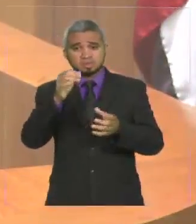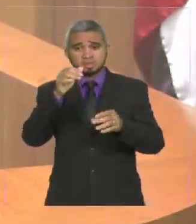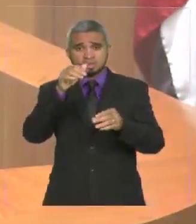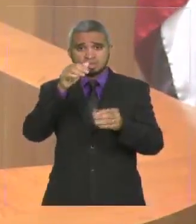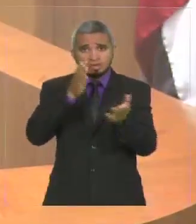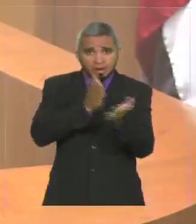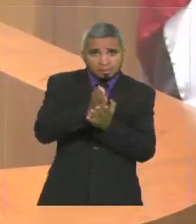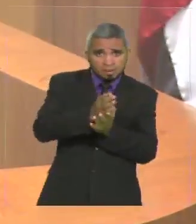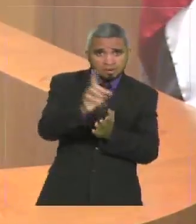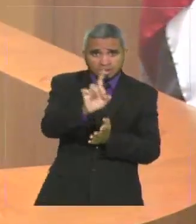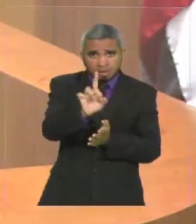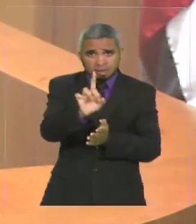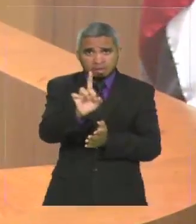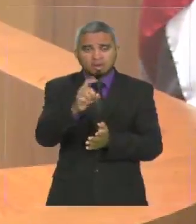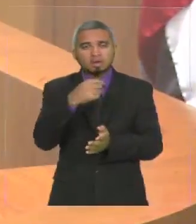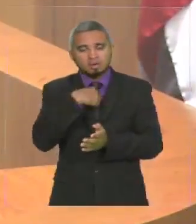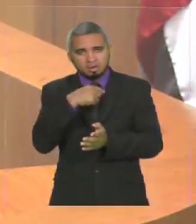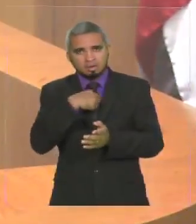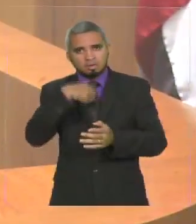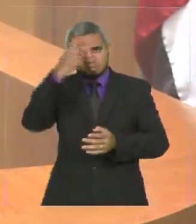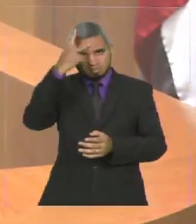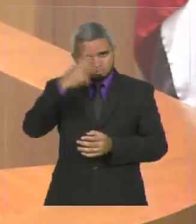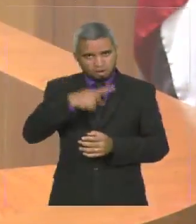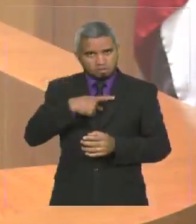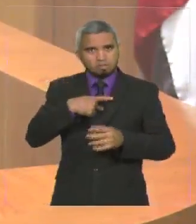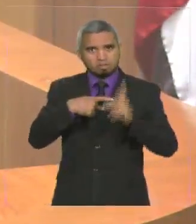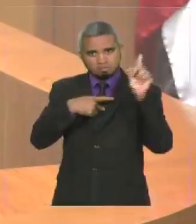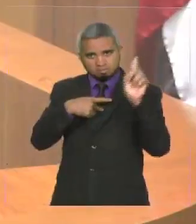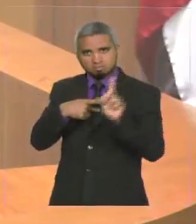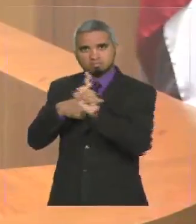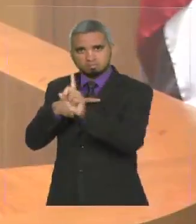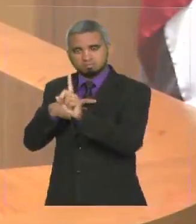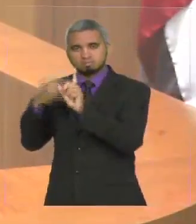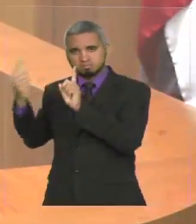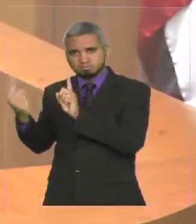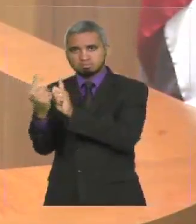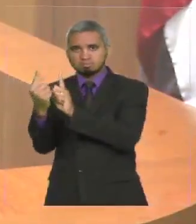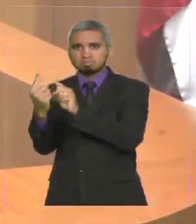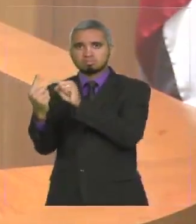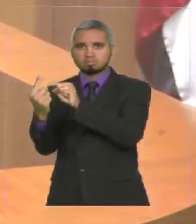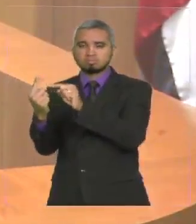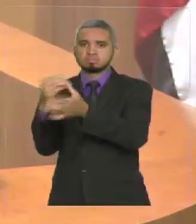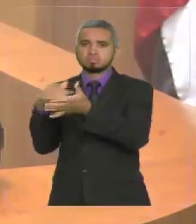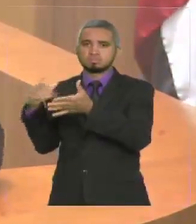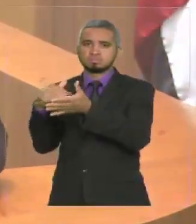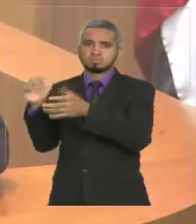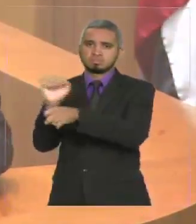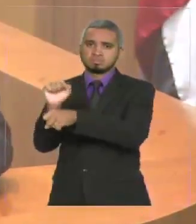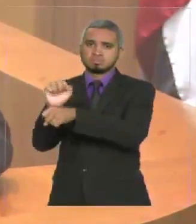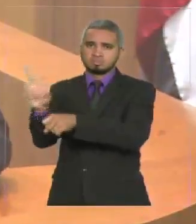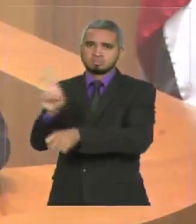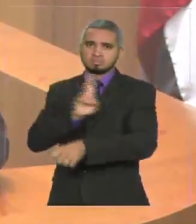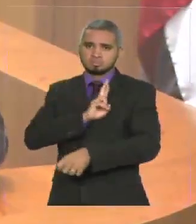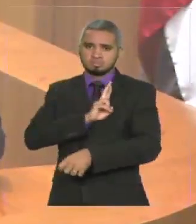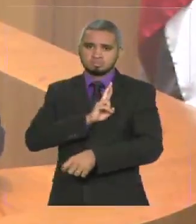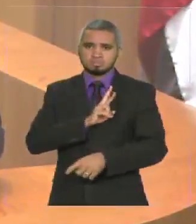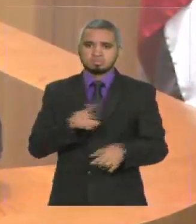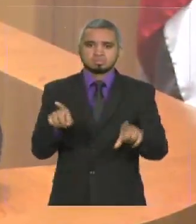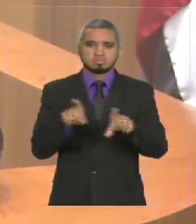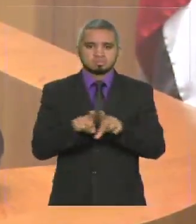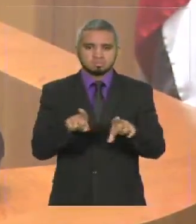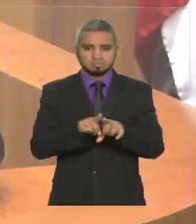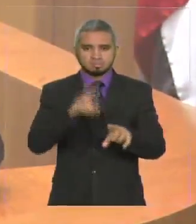vou apresentar em mãos, lá na secretaria, protocolar e esperar a resposta do secretário. E para concluir, senhor presidente, eu